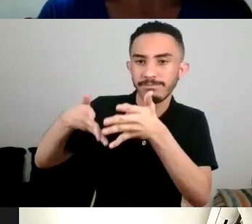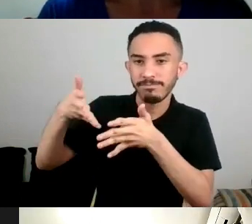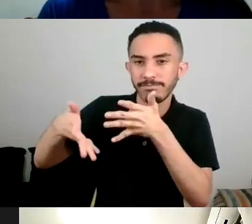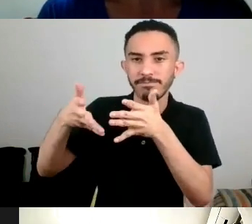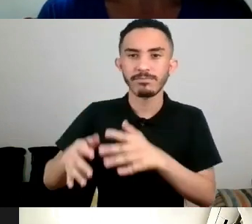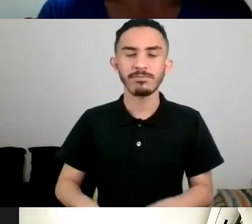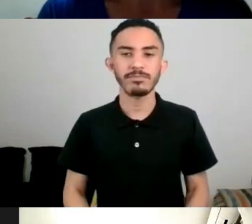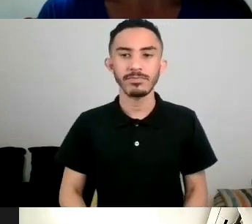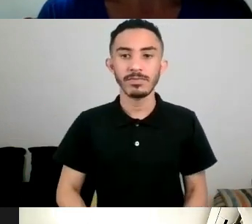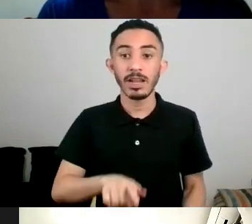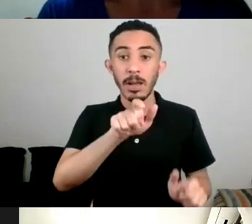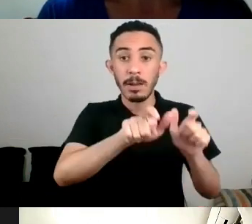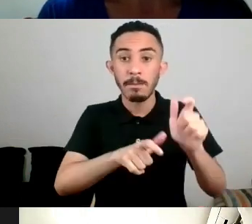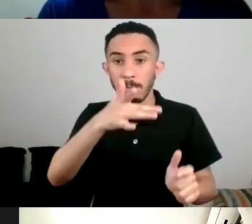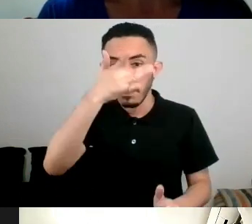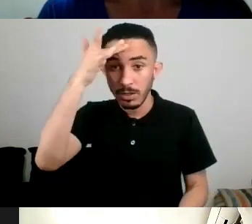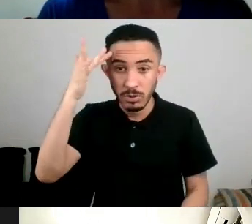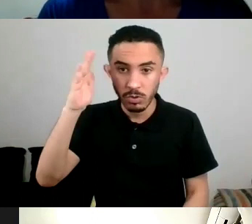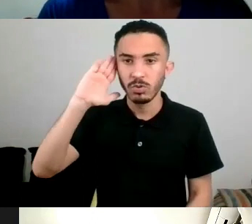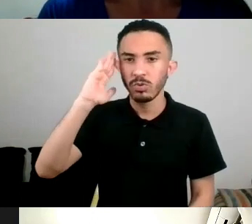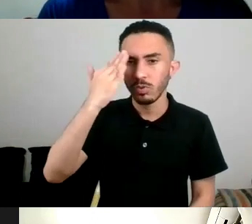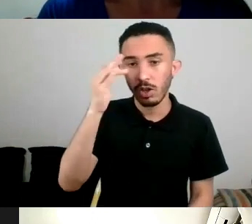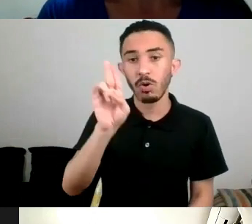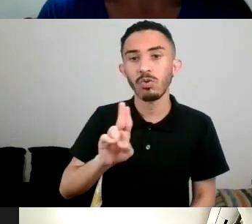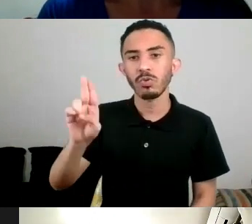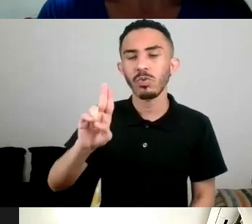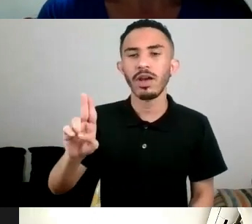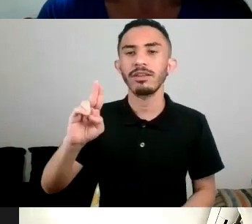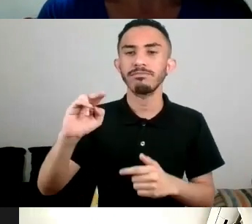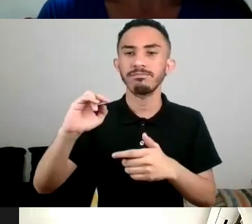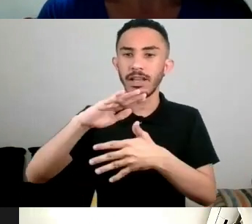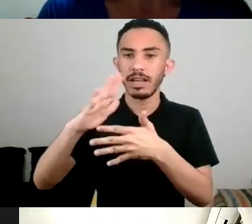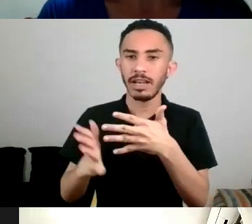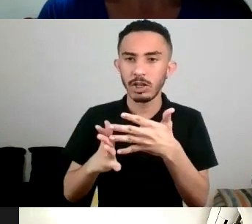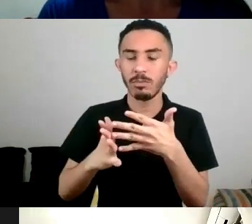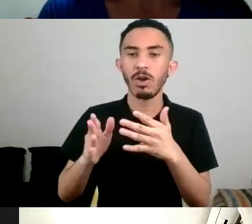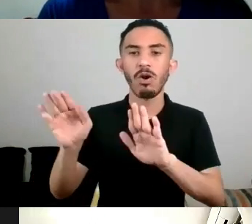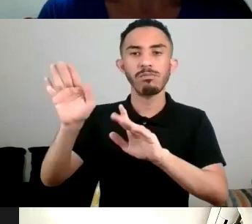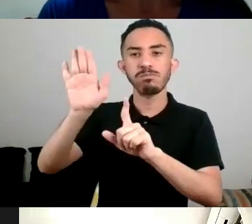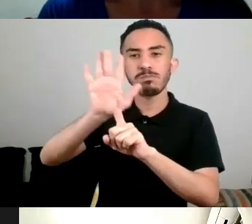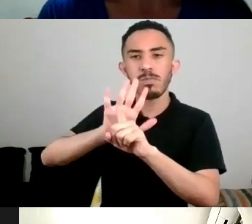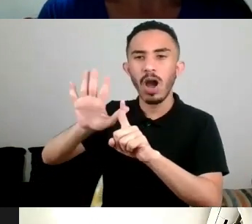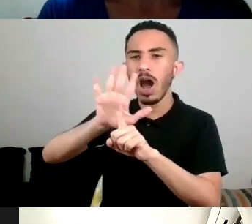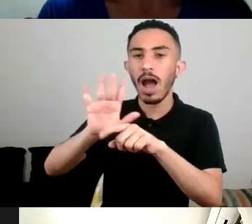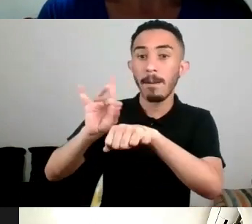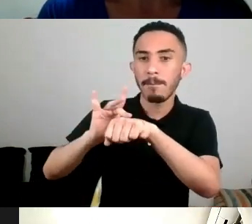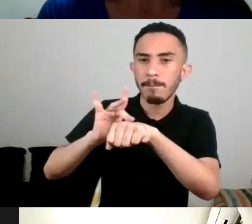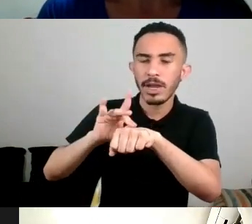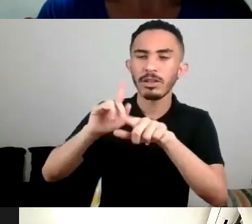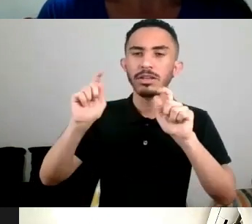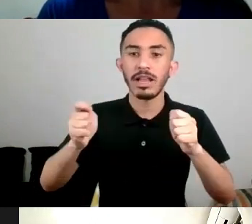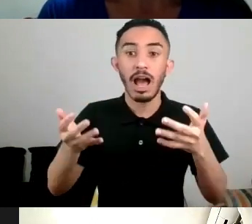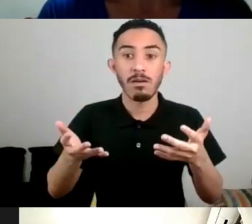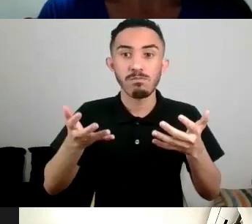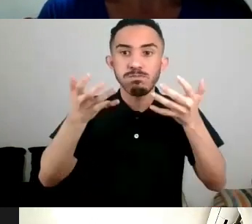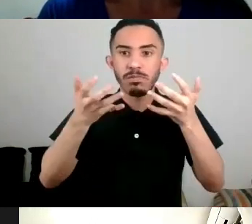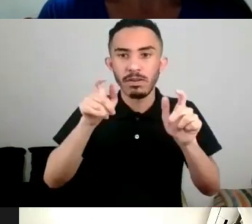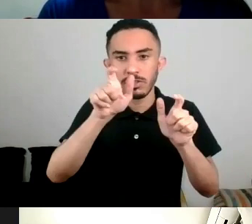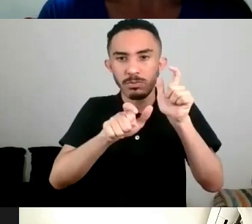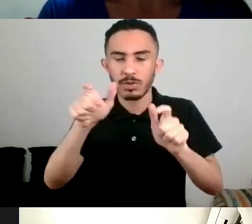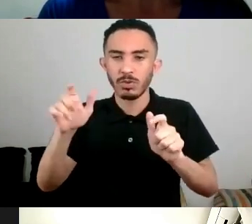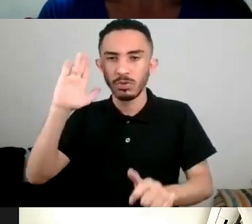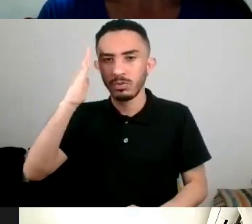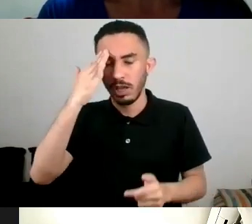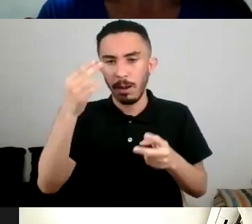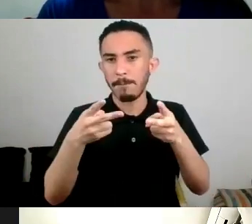Pensando nas pessoas com surdo-cegueira usuárias de Libras, optamos pelo fundo preto, o qual possibilita uma melhor visualização.